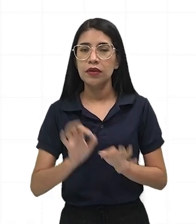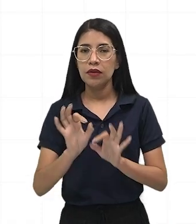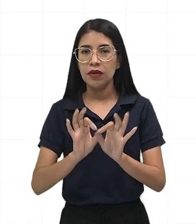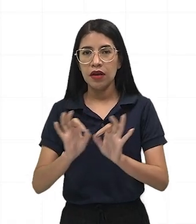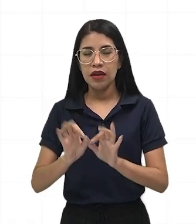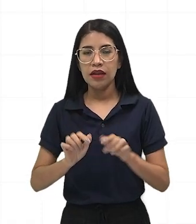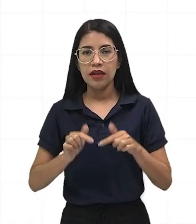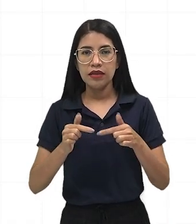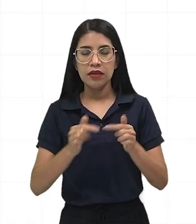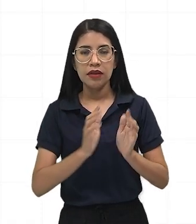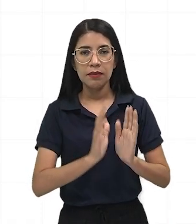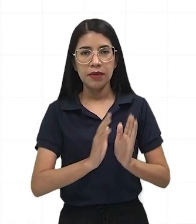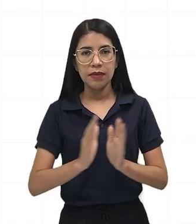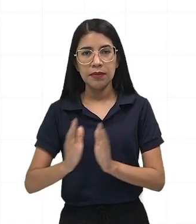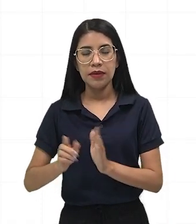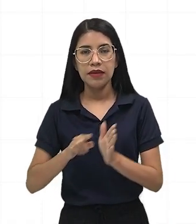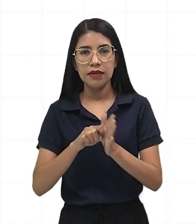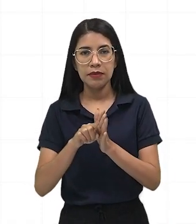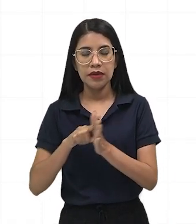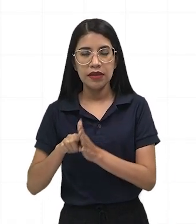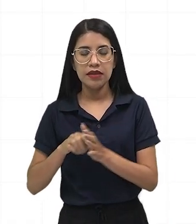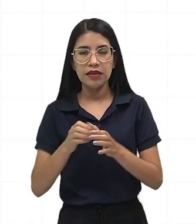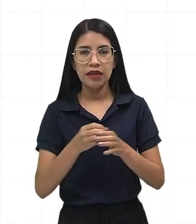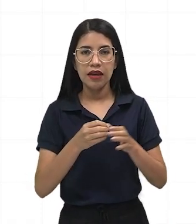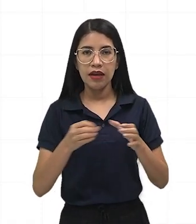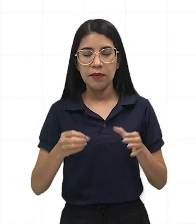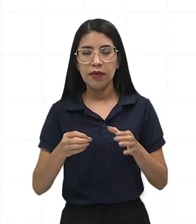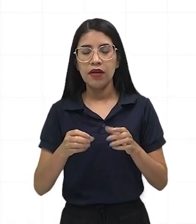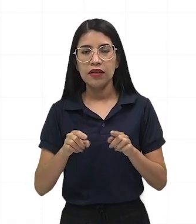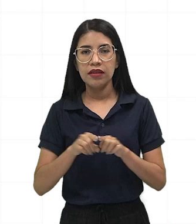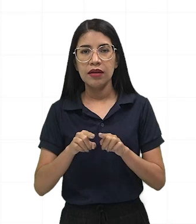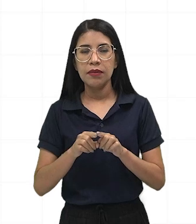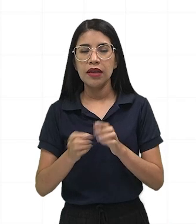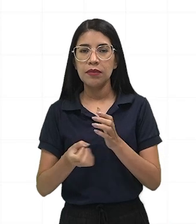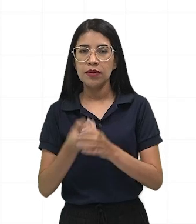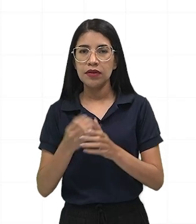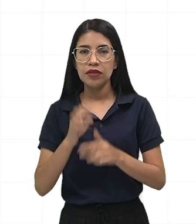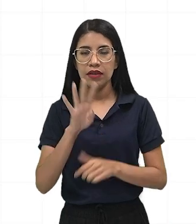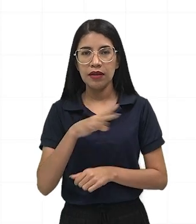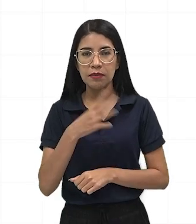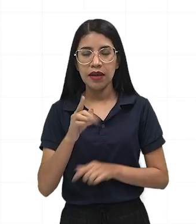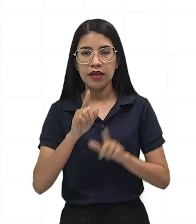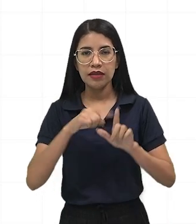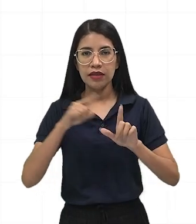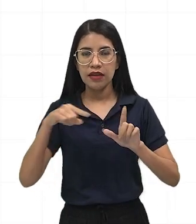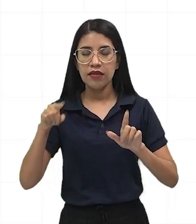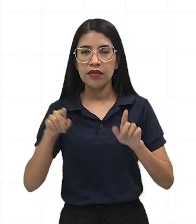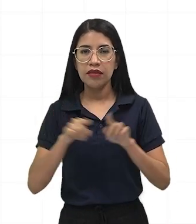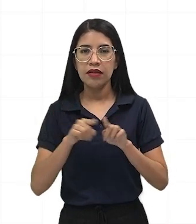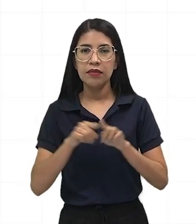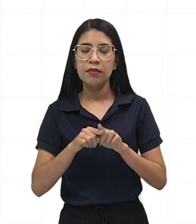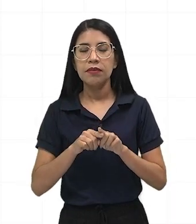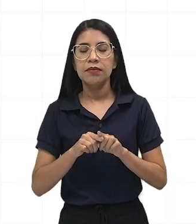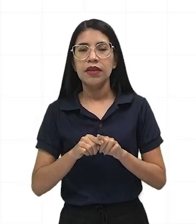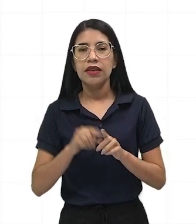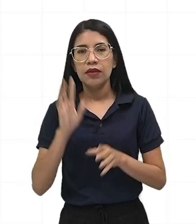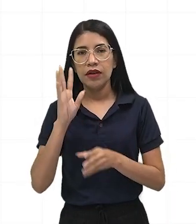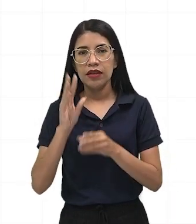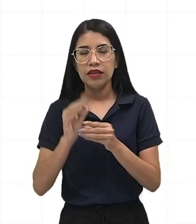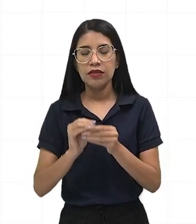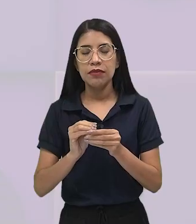Planejamento e execução das etapas da pesquisa, amostras, construção de tabelas e gráficos, medidas de tendência central, amplitude